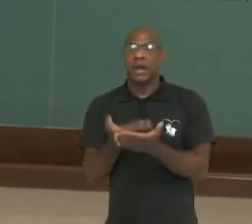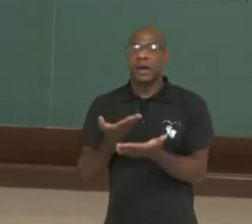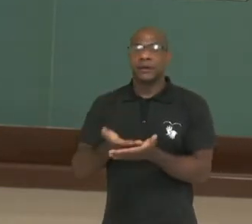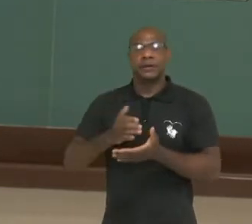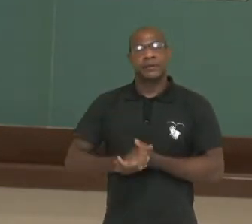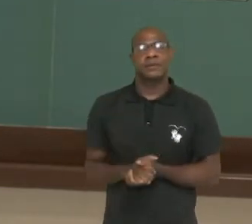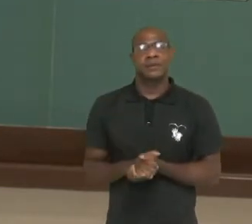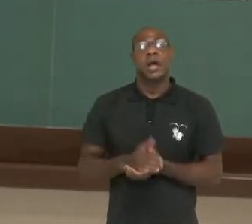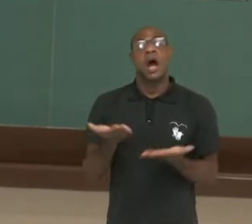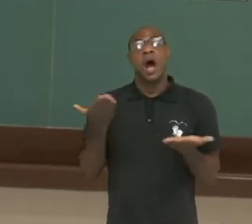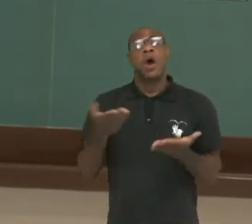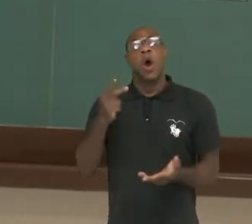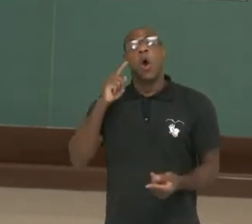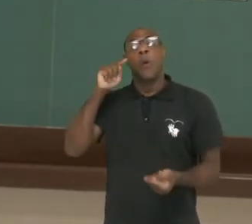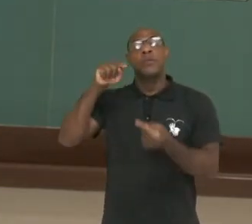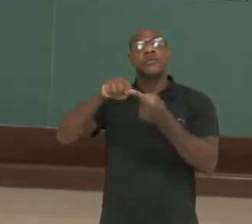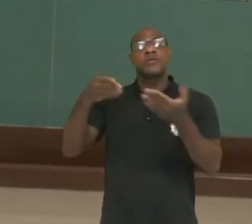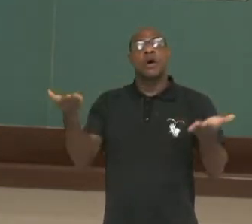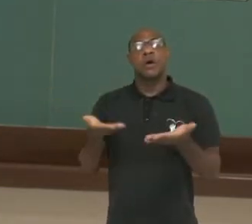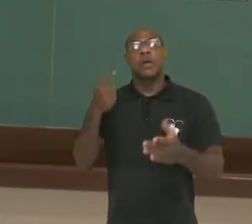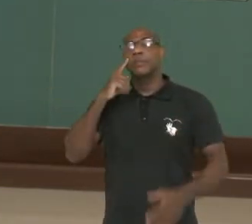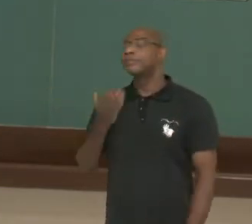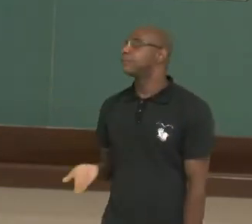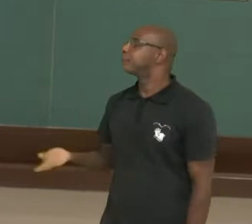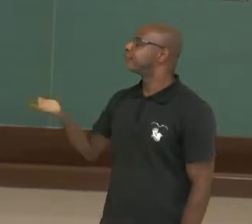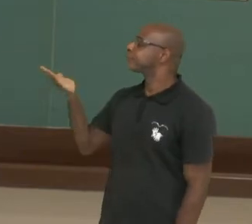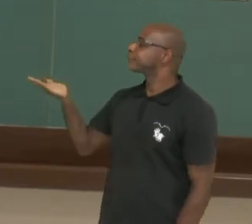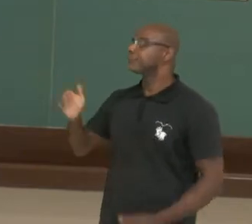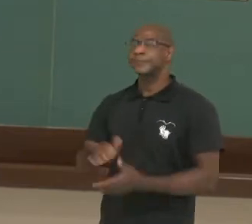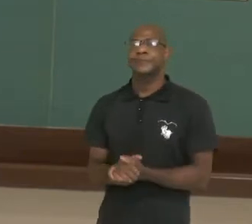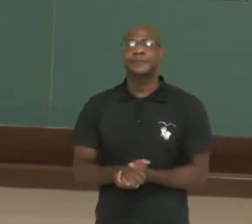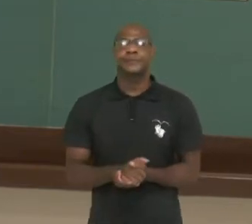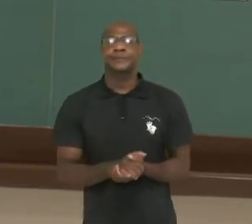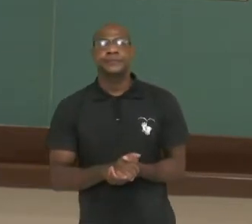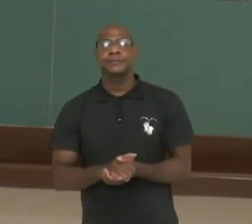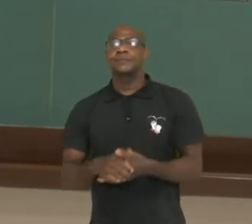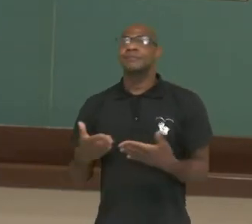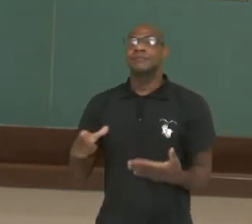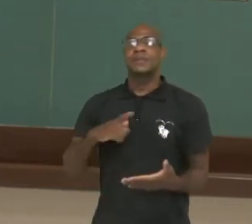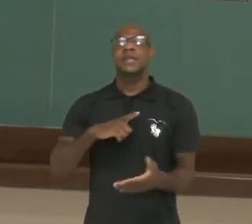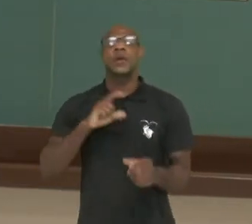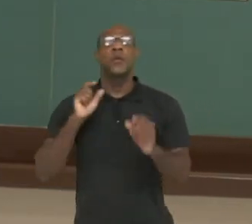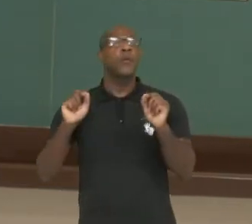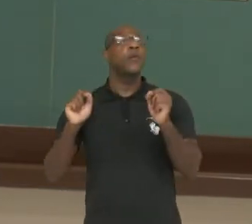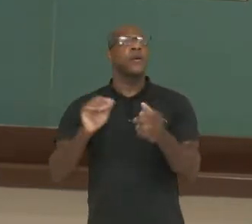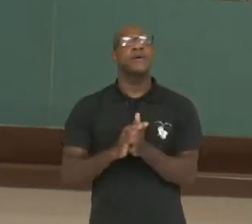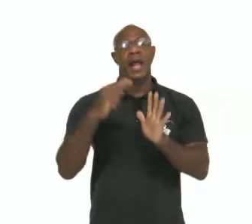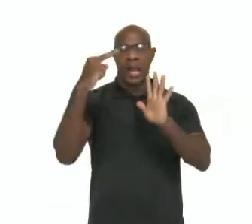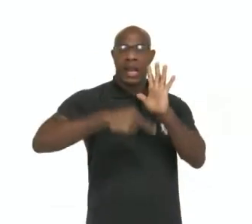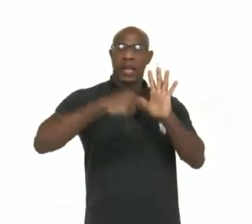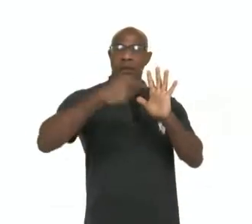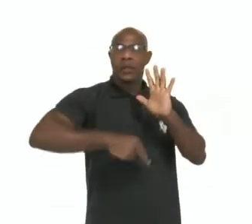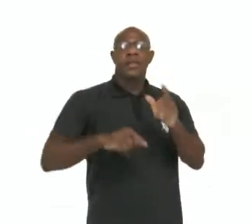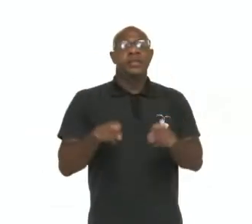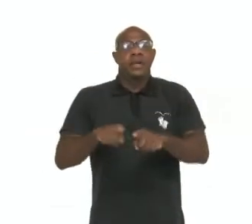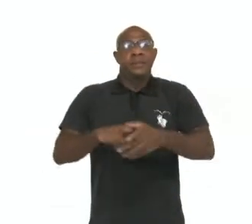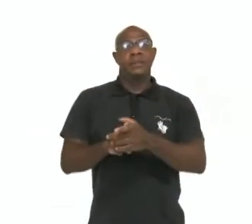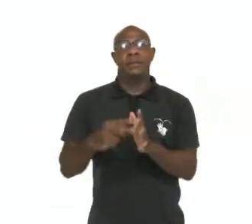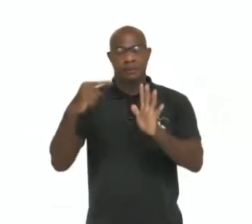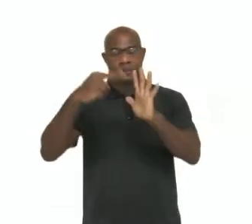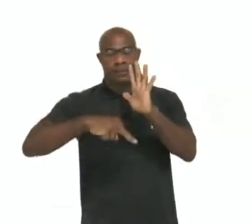ver aqui quais são os nossos objetivos. Acompanhem aqui comigo. Que consistem em fazer a leitura e a interpretação de um